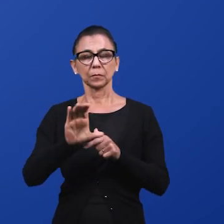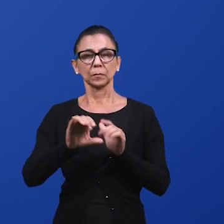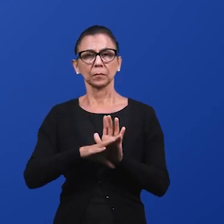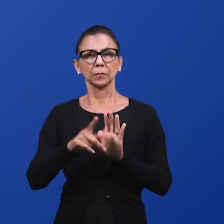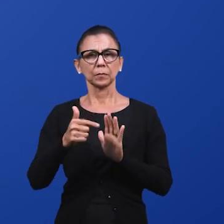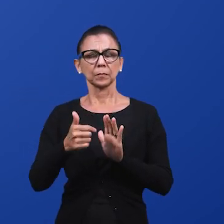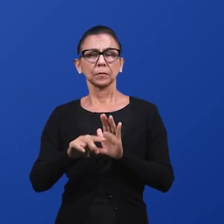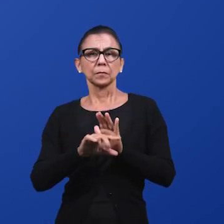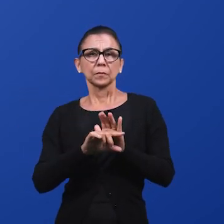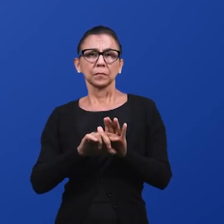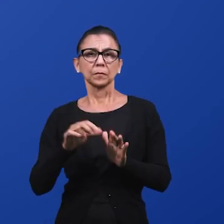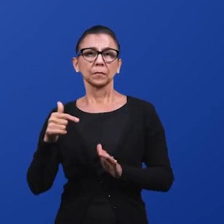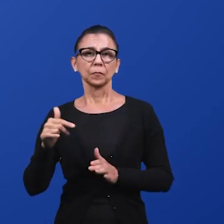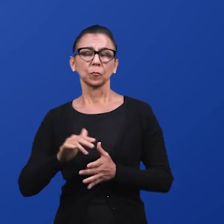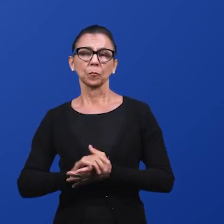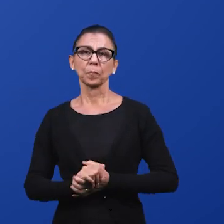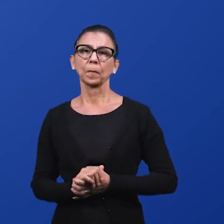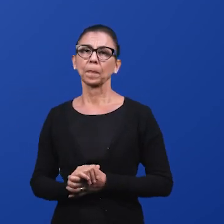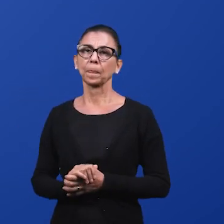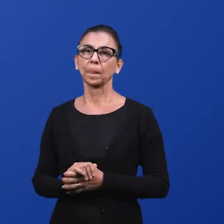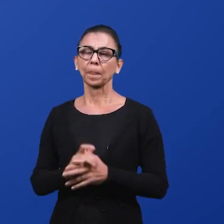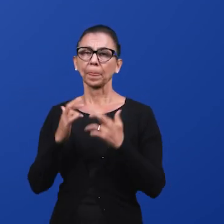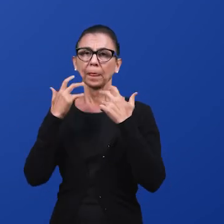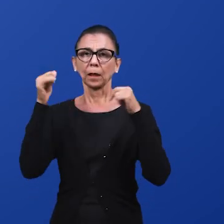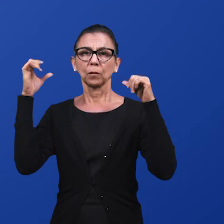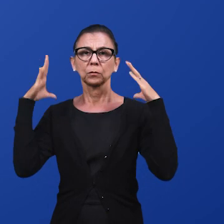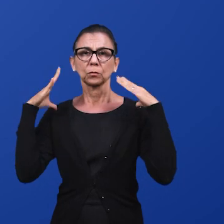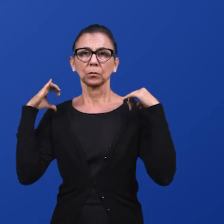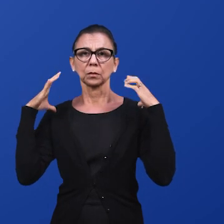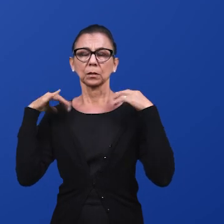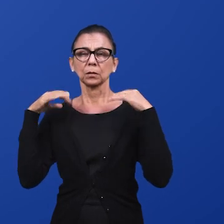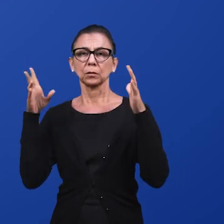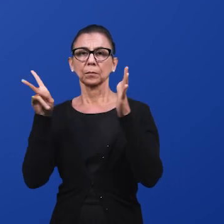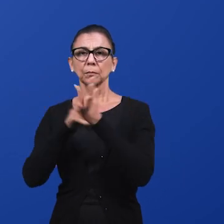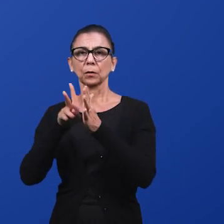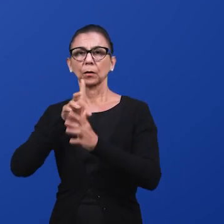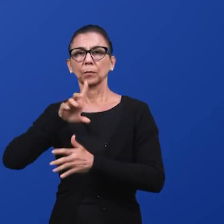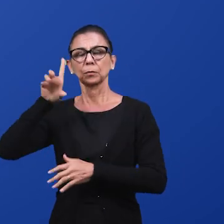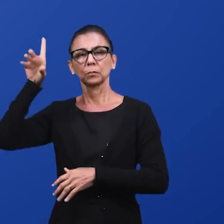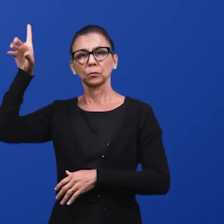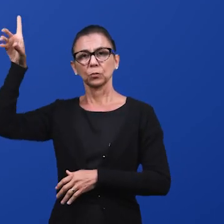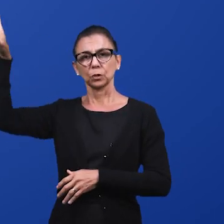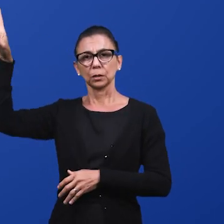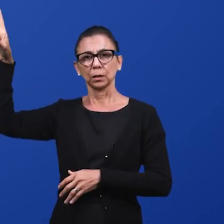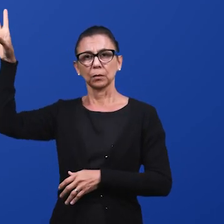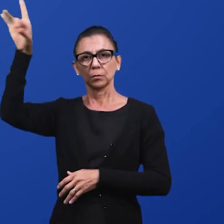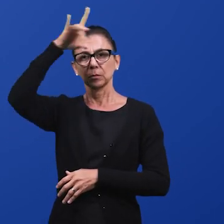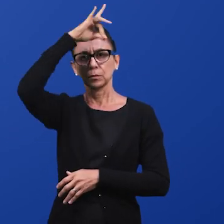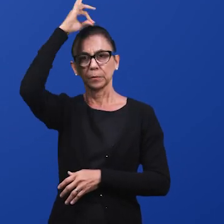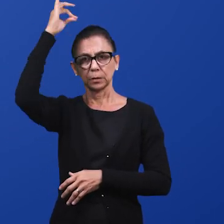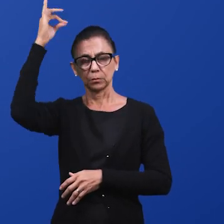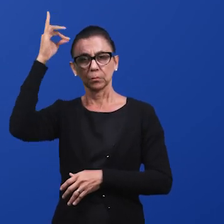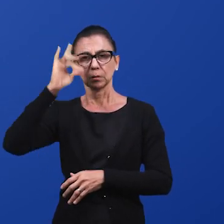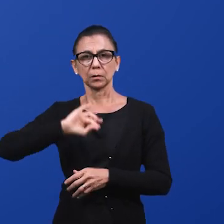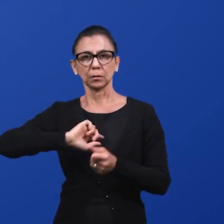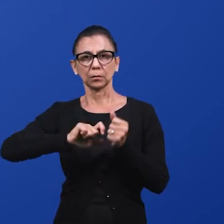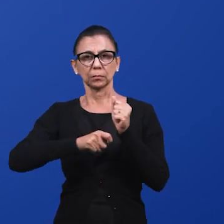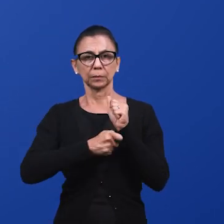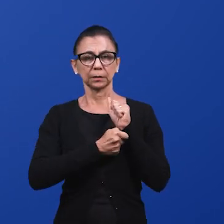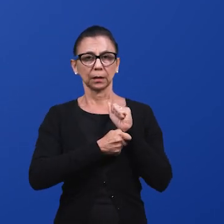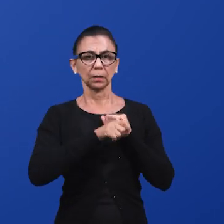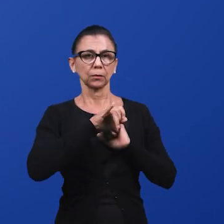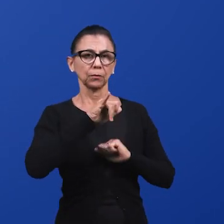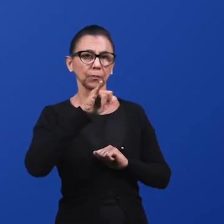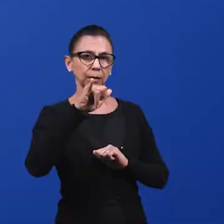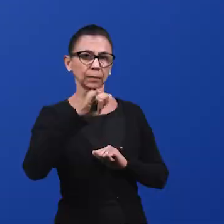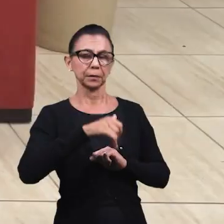Porque o que fala línguas estranhas não fala aos homens, senão a Deus, porque ninguém o entende e em espírito fala de mistérios. A paz